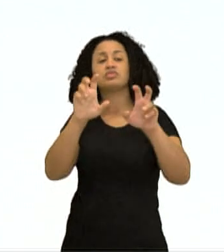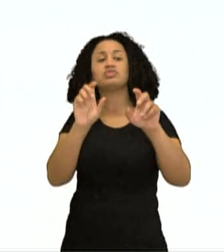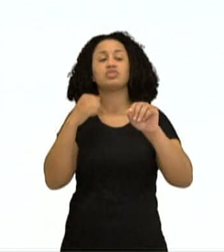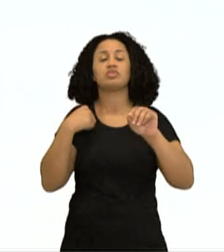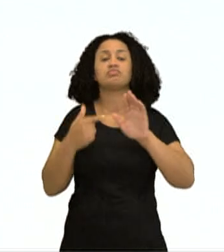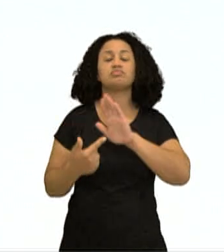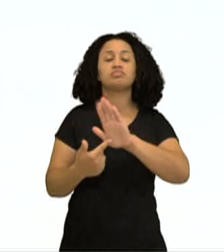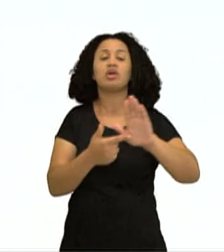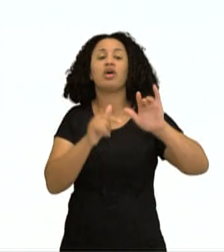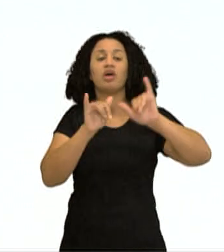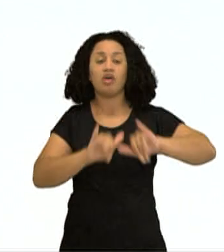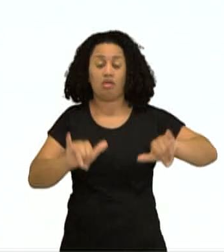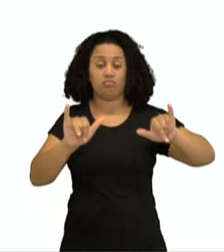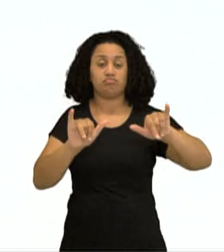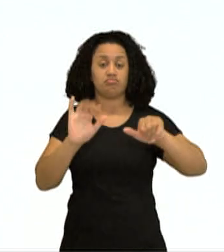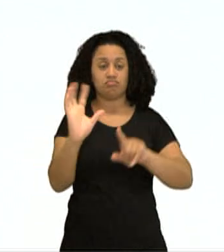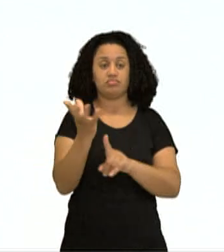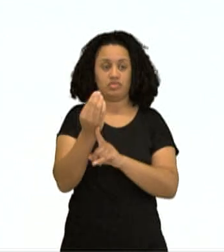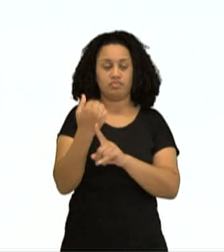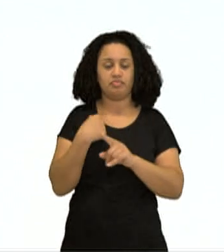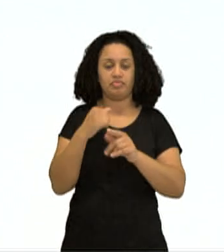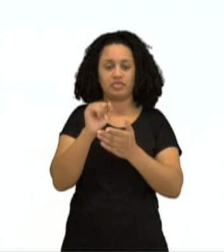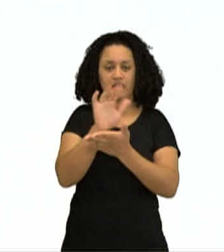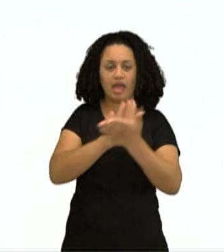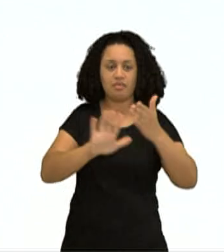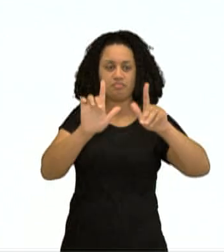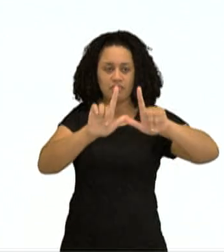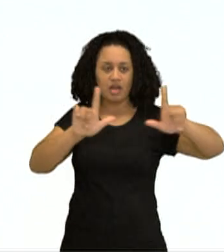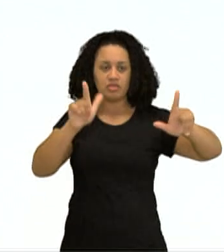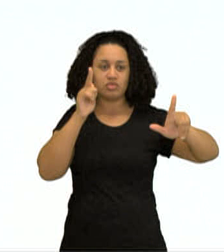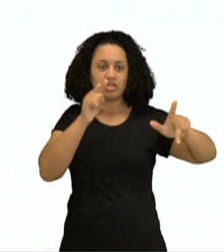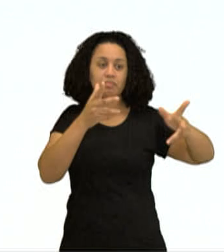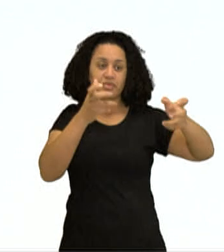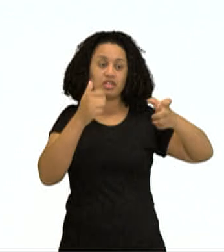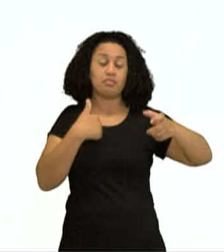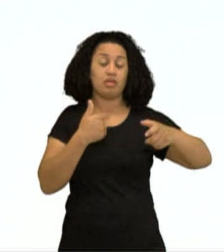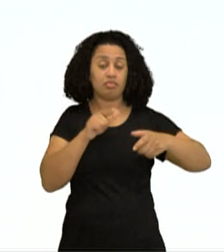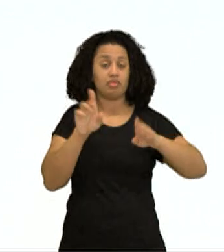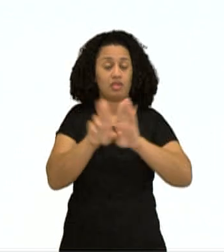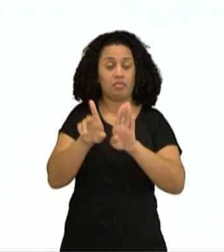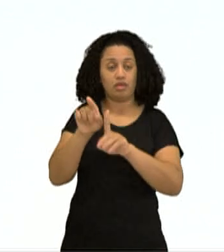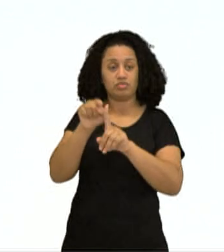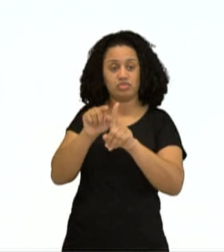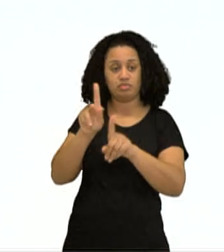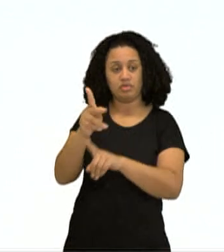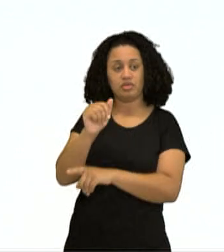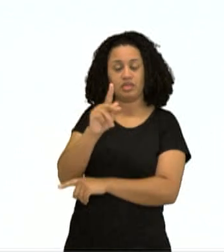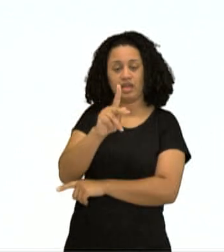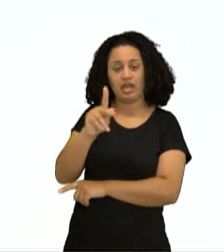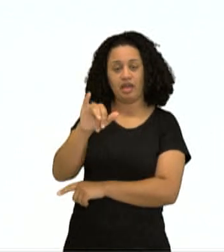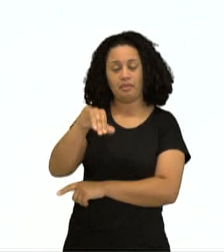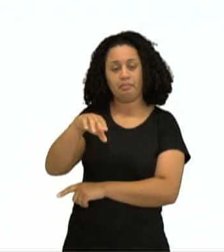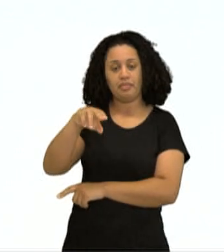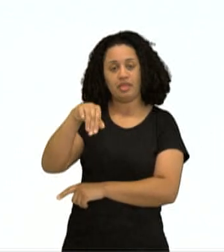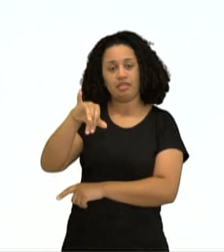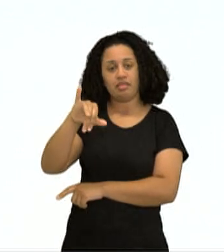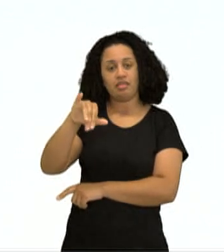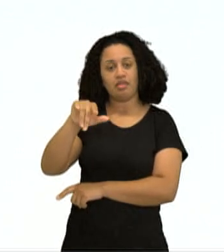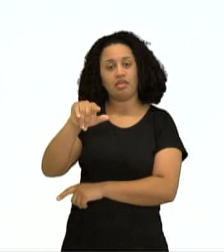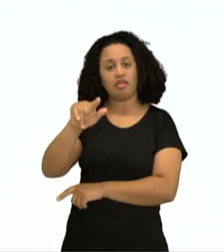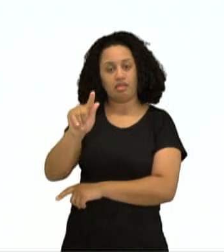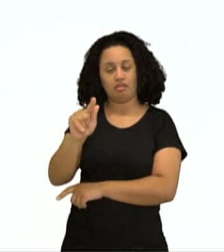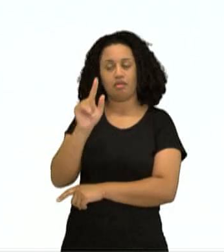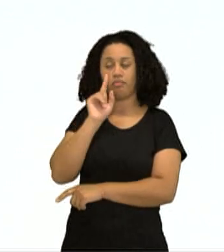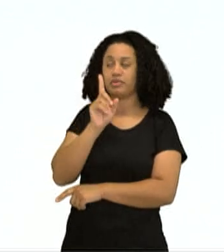de arte de vanguarda. Na imagem ao lado, nós vemos um outro happening de Alan Capro. Olha